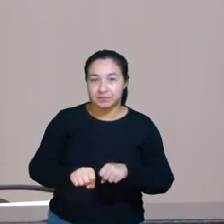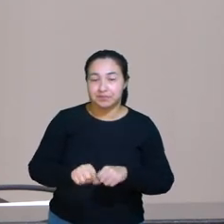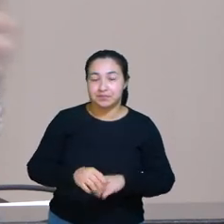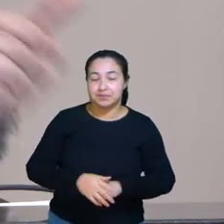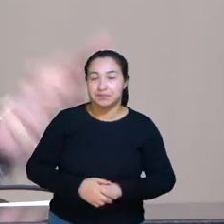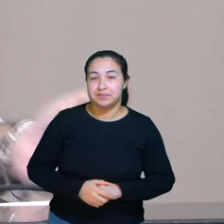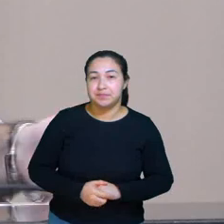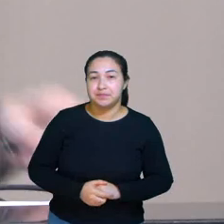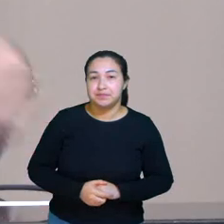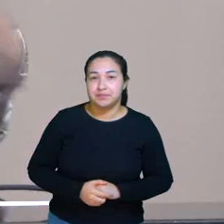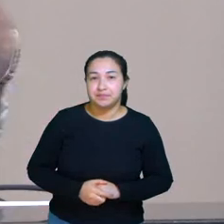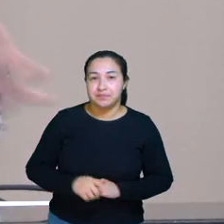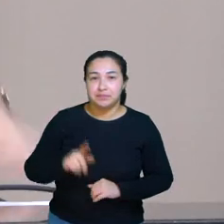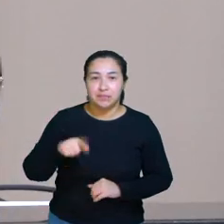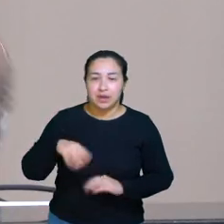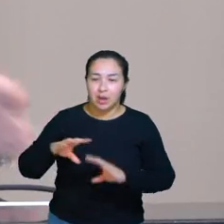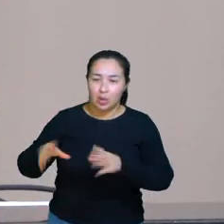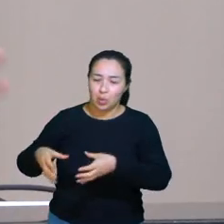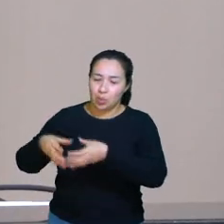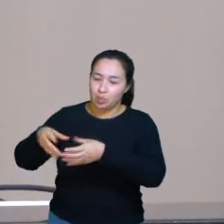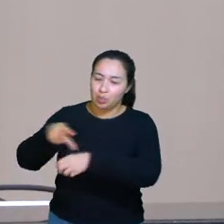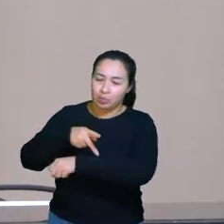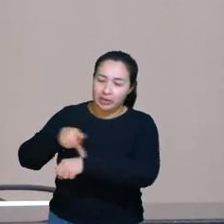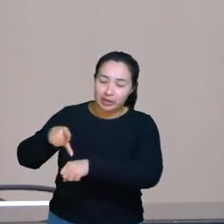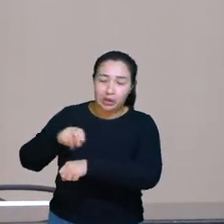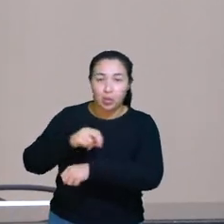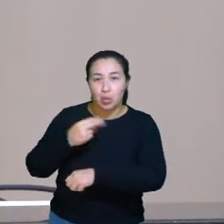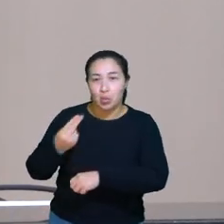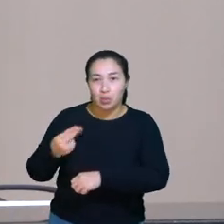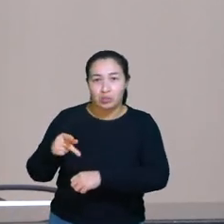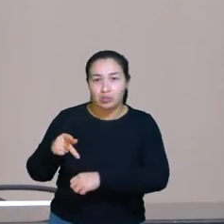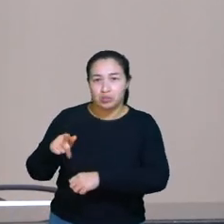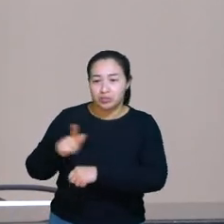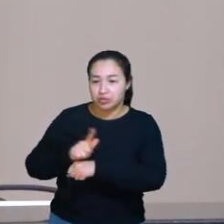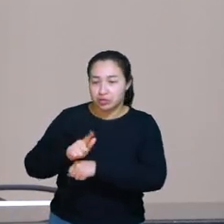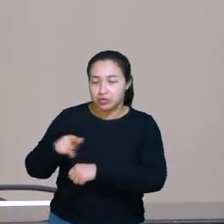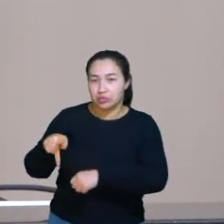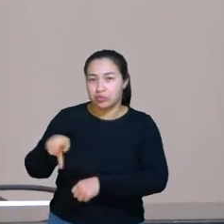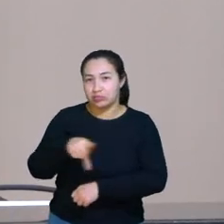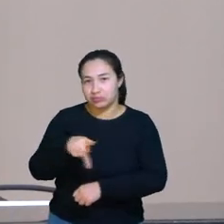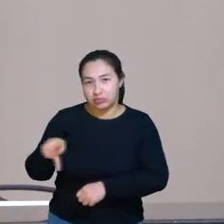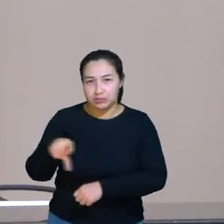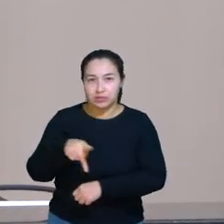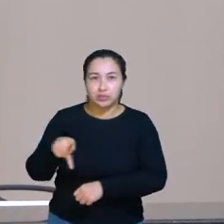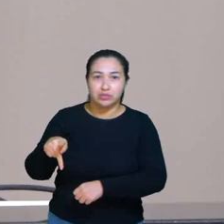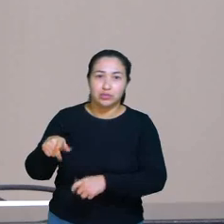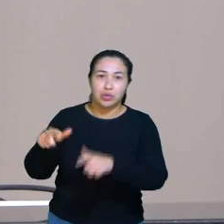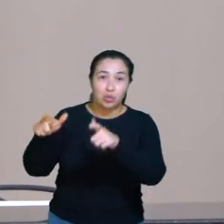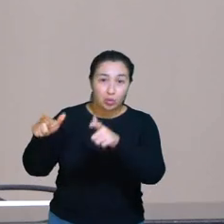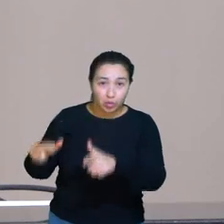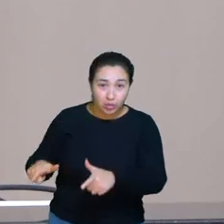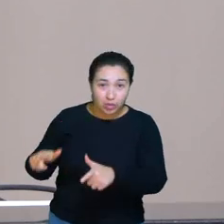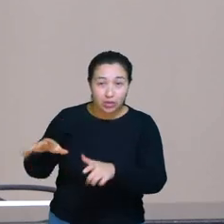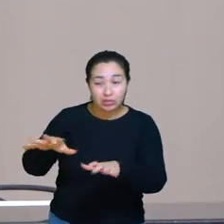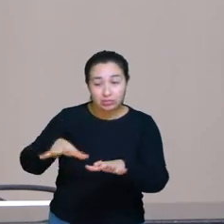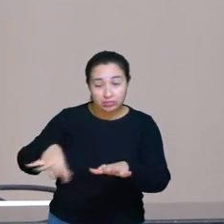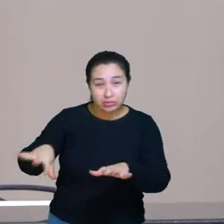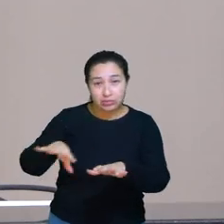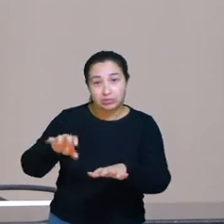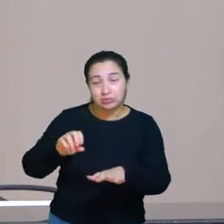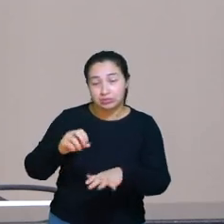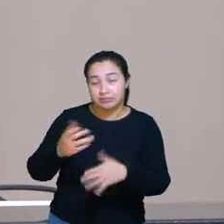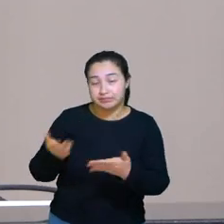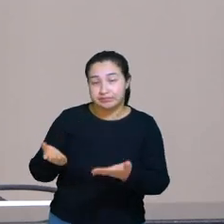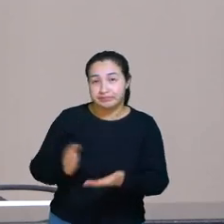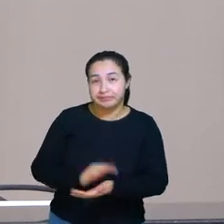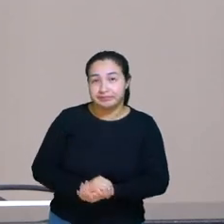né seja para equipes pedagógicas professores gestores lá na em loco na região ou na cré e